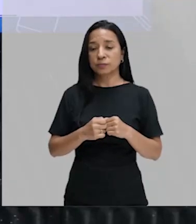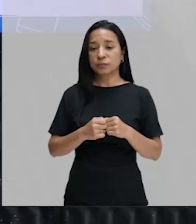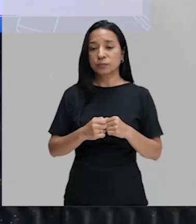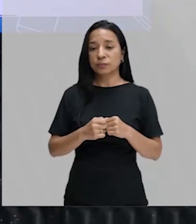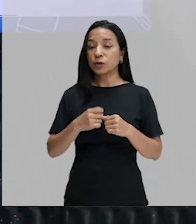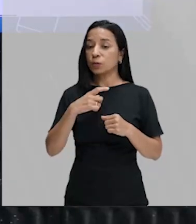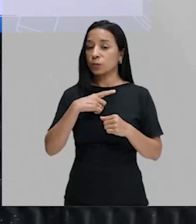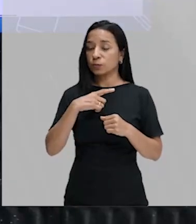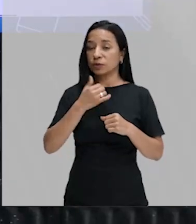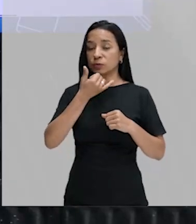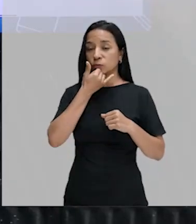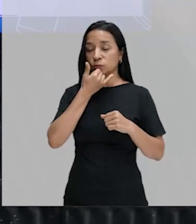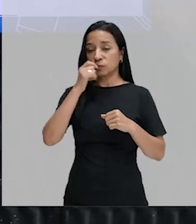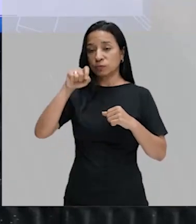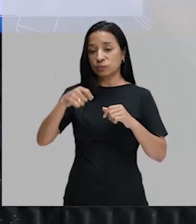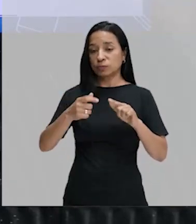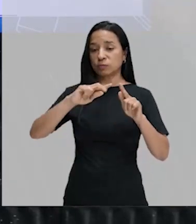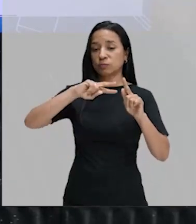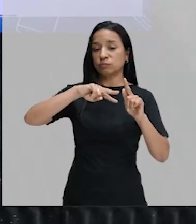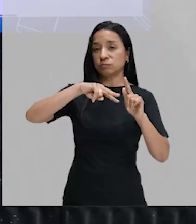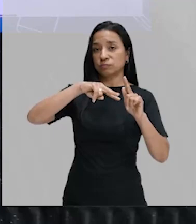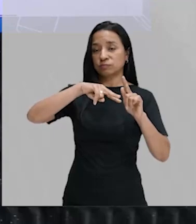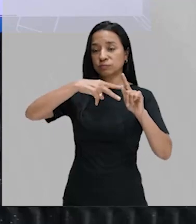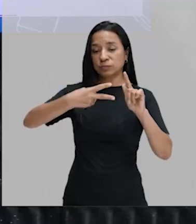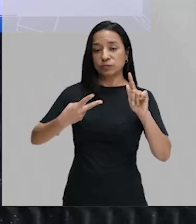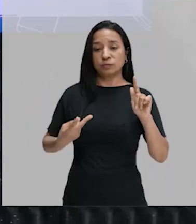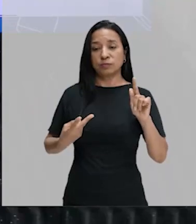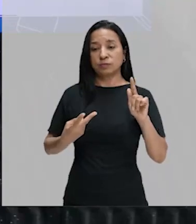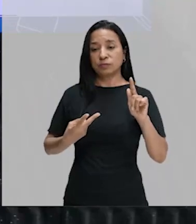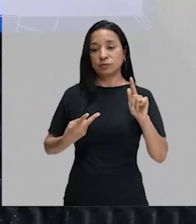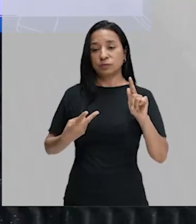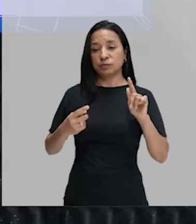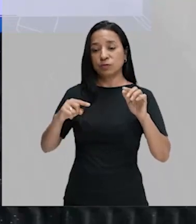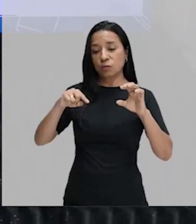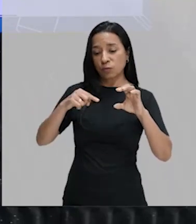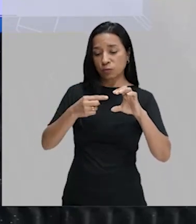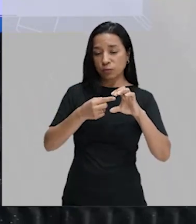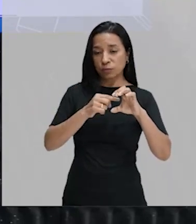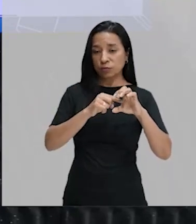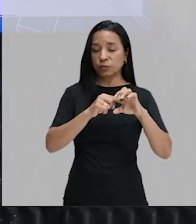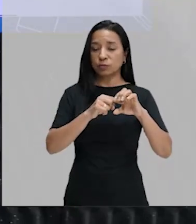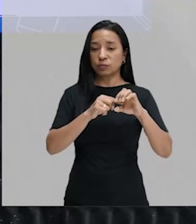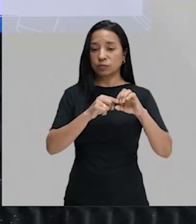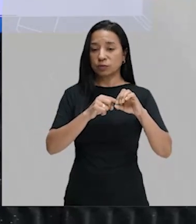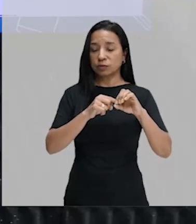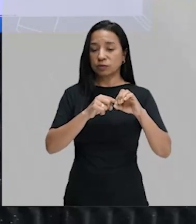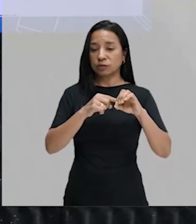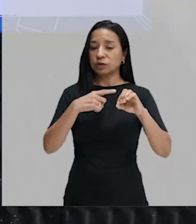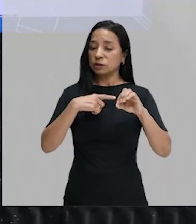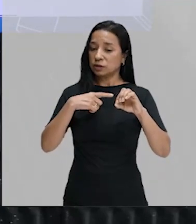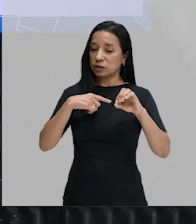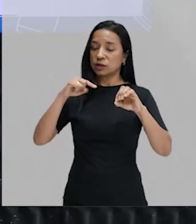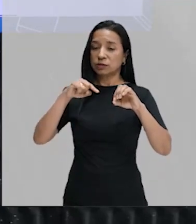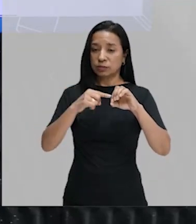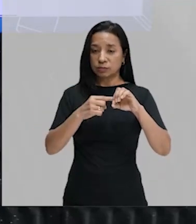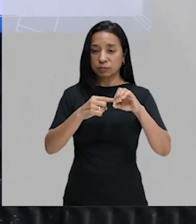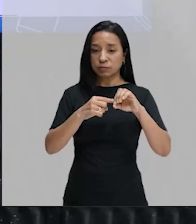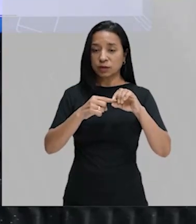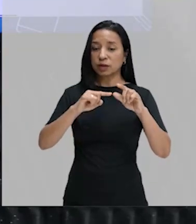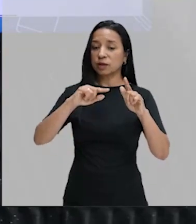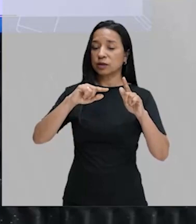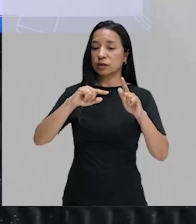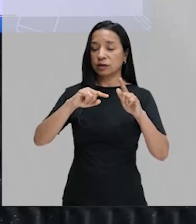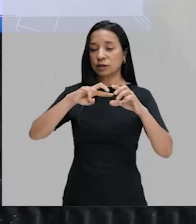carrega um cromossomo Z, que fecunda um gameta que carrega também o cromossomo Z, vai gerar